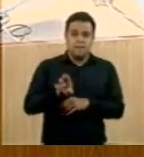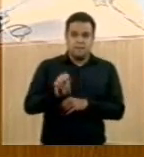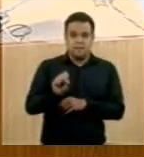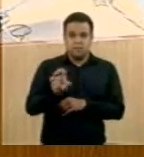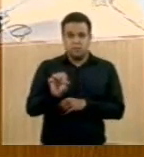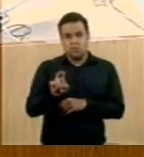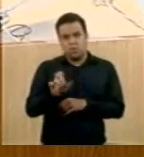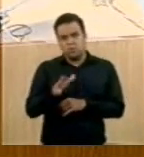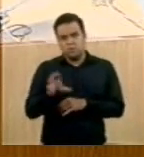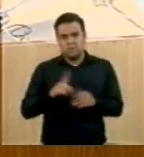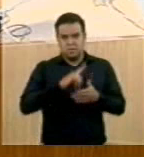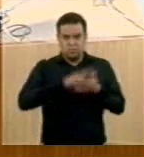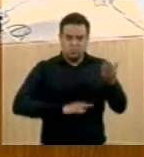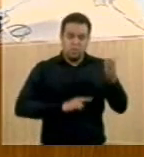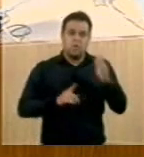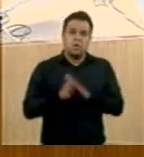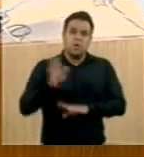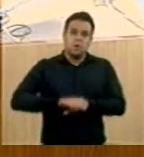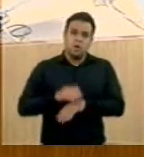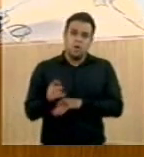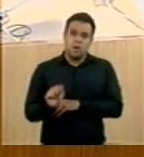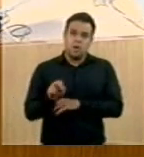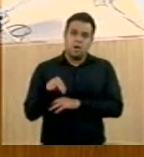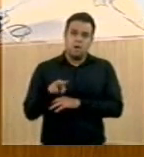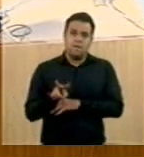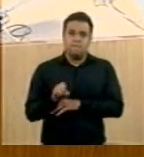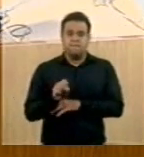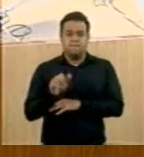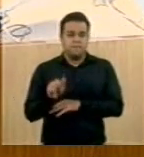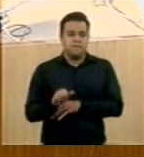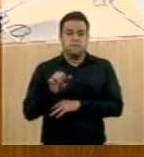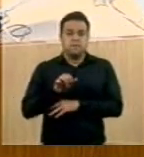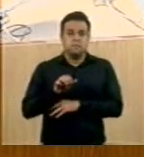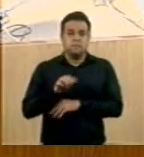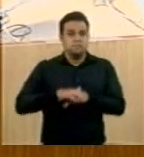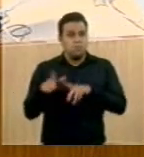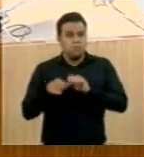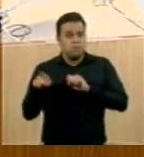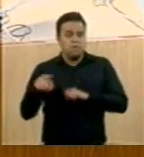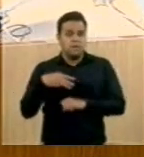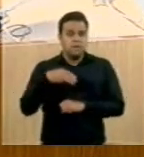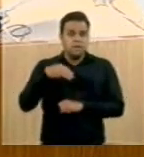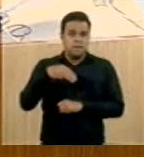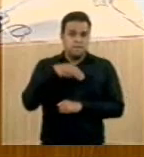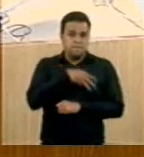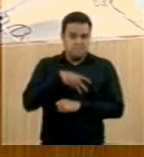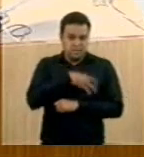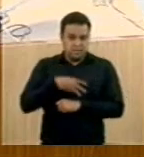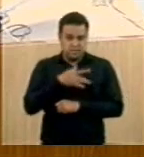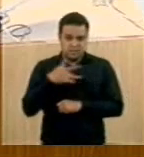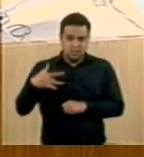Anvisa, apesar das informações prestadas pelo Ministério da Saúde, causam uma